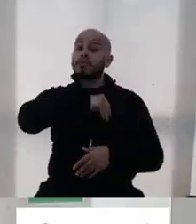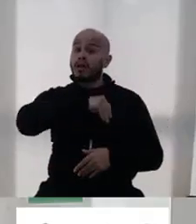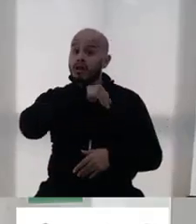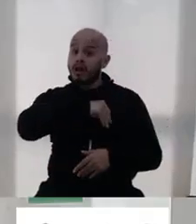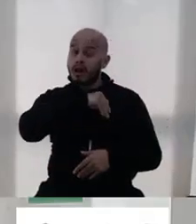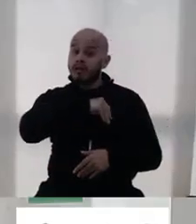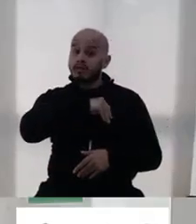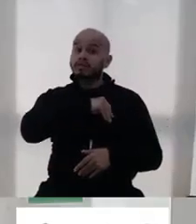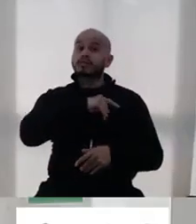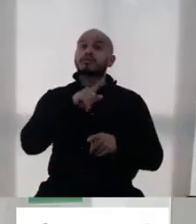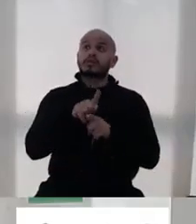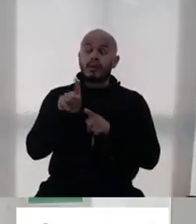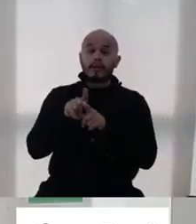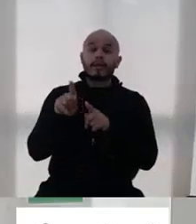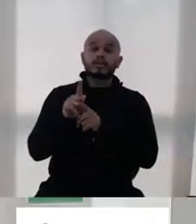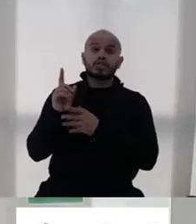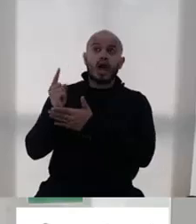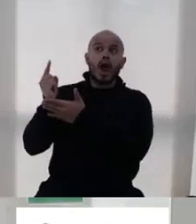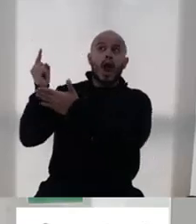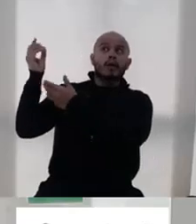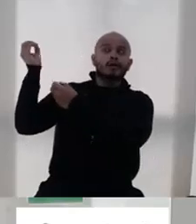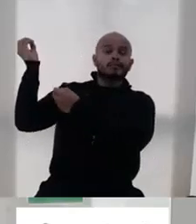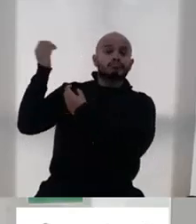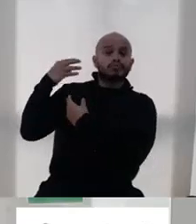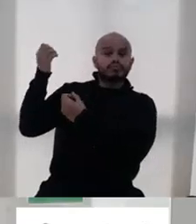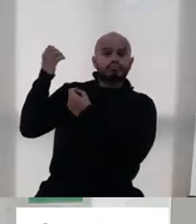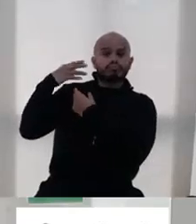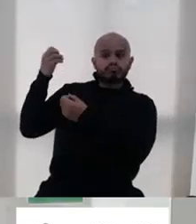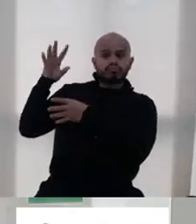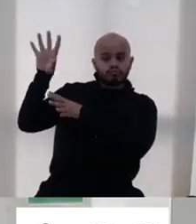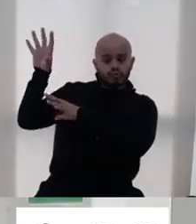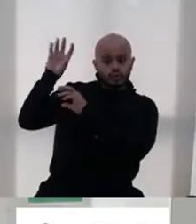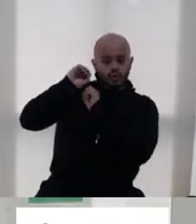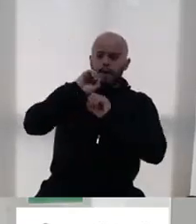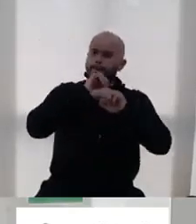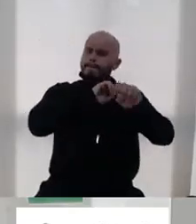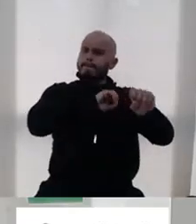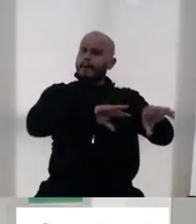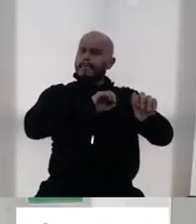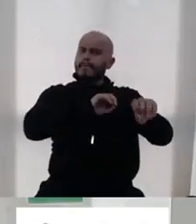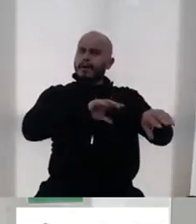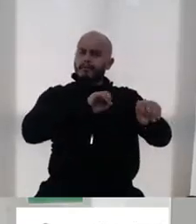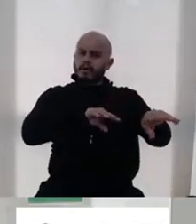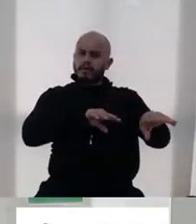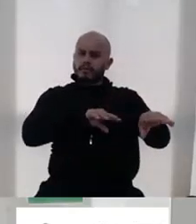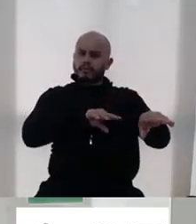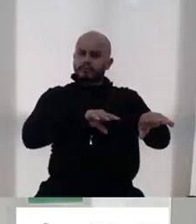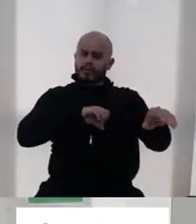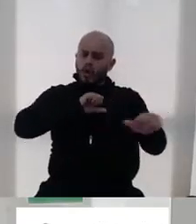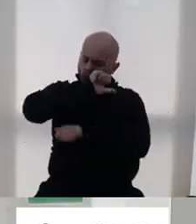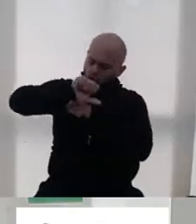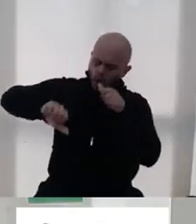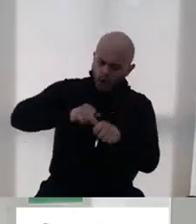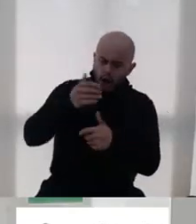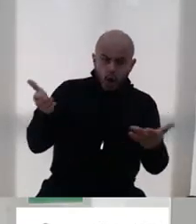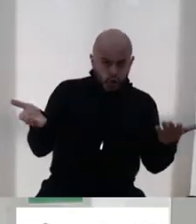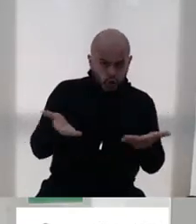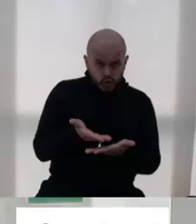para os alunos. Eles continuam passando as mesmas coisas, os mesmos valores. Os professores são uma